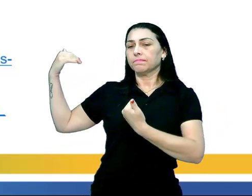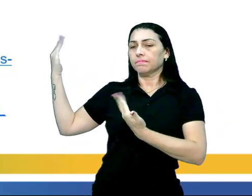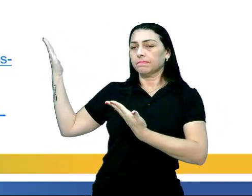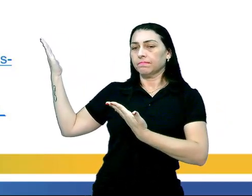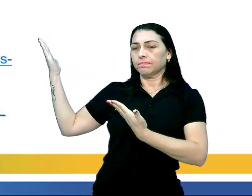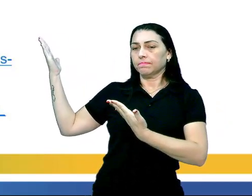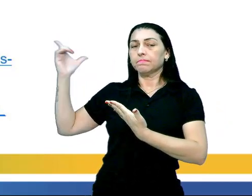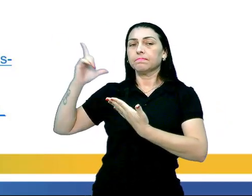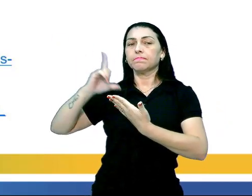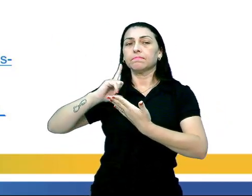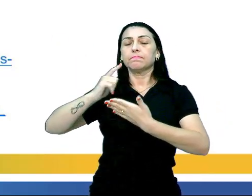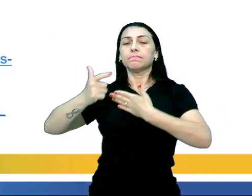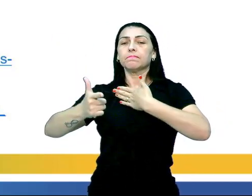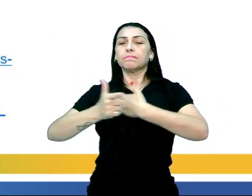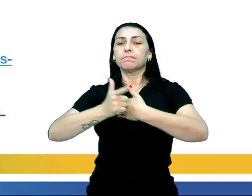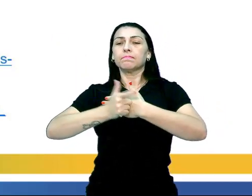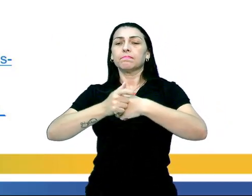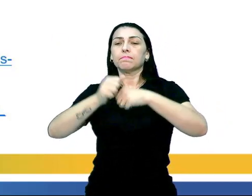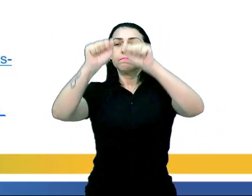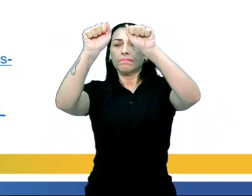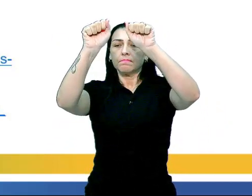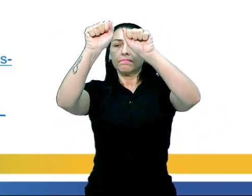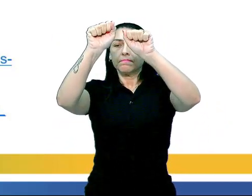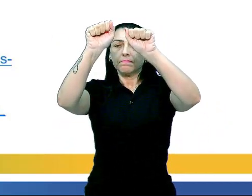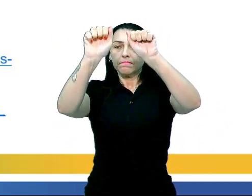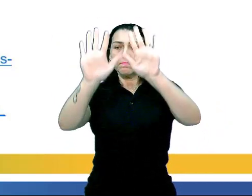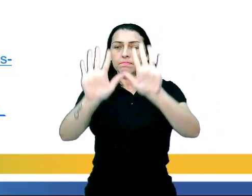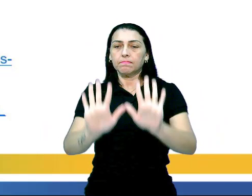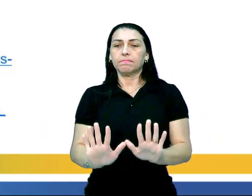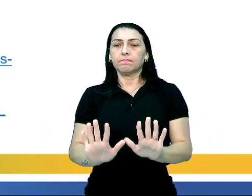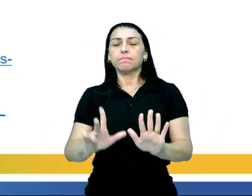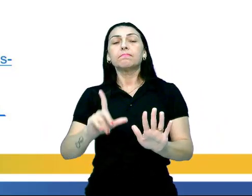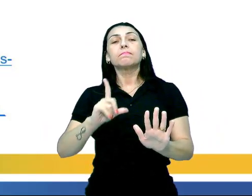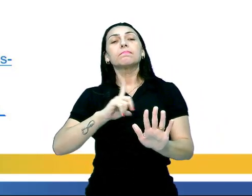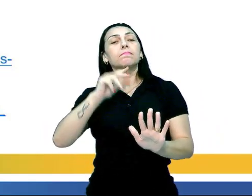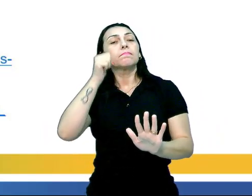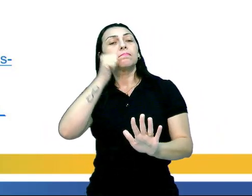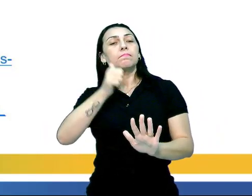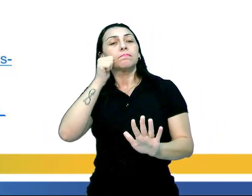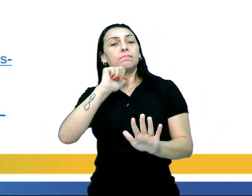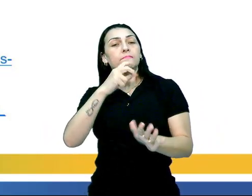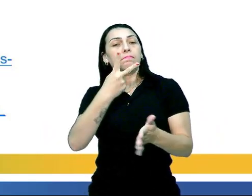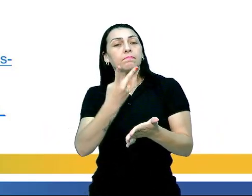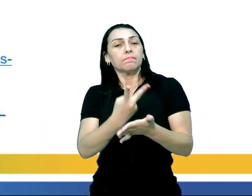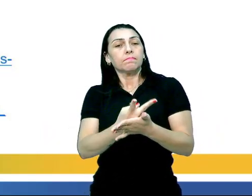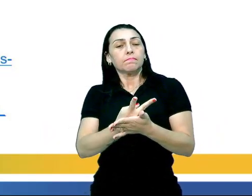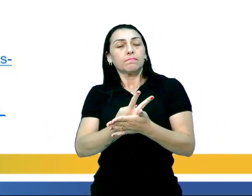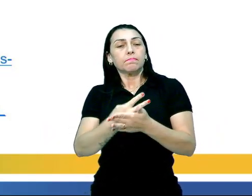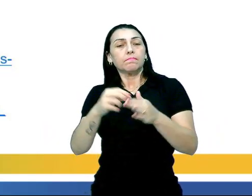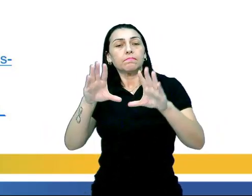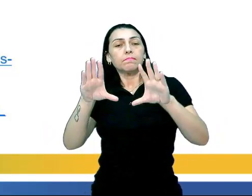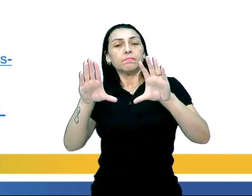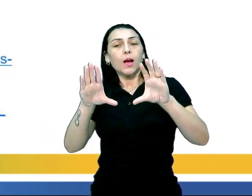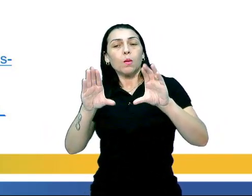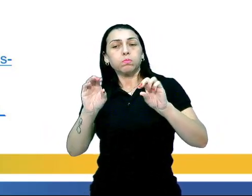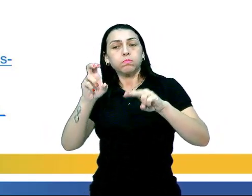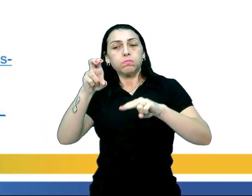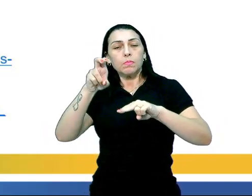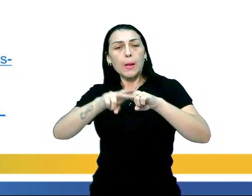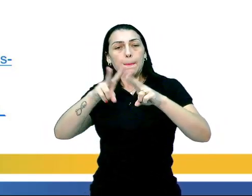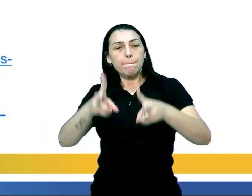temos aí um cartaz, né? Temos uma mulher deitada no sofá, mas percebam,